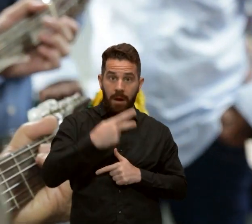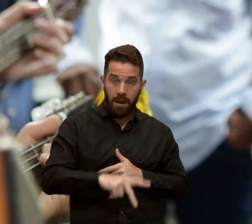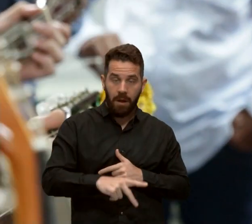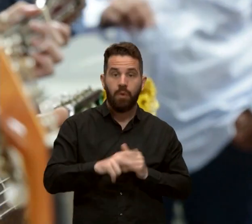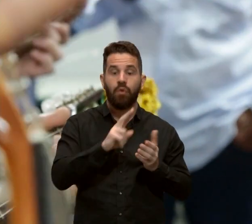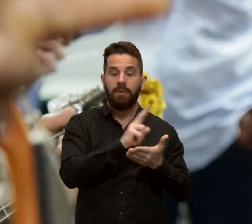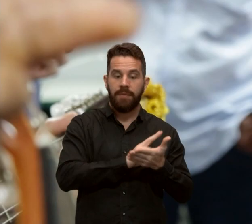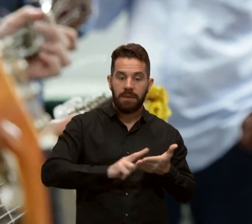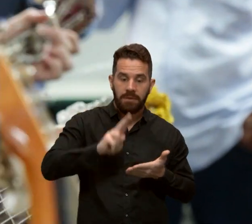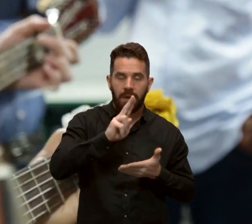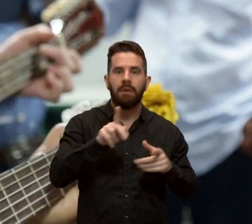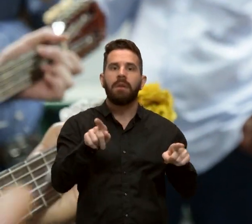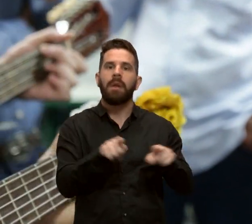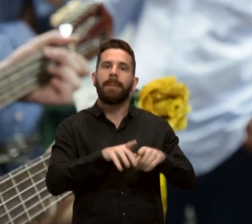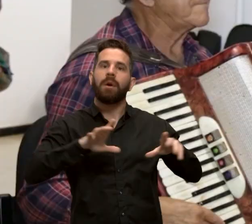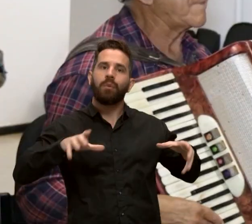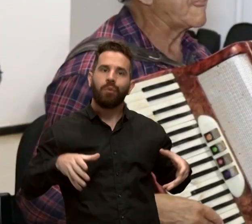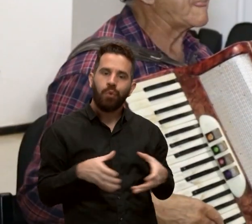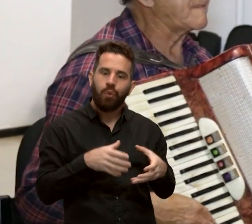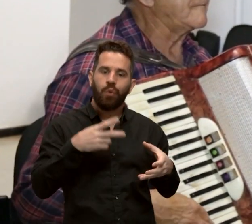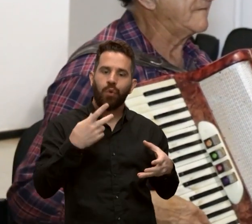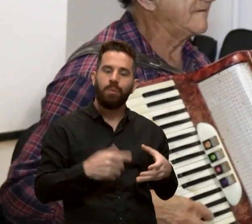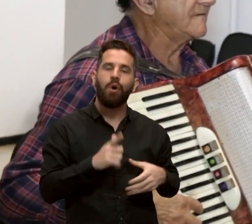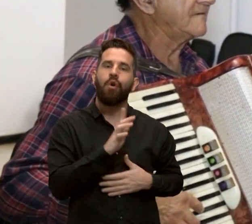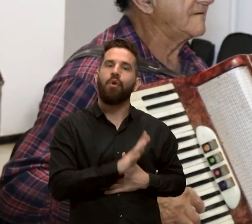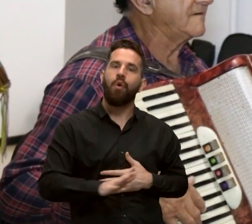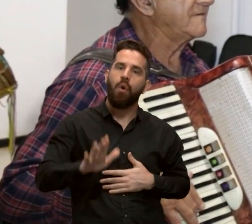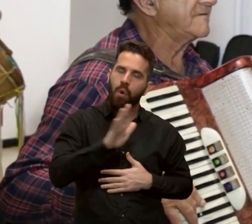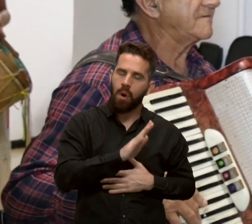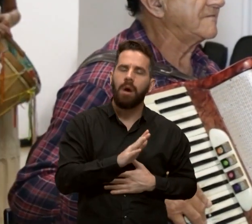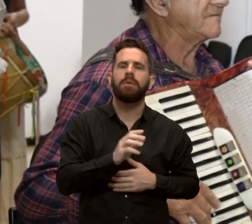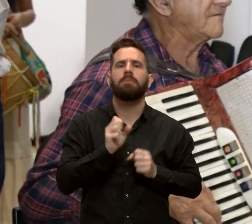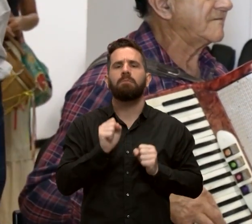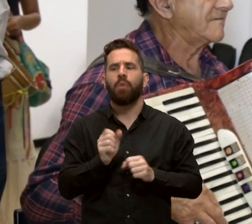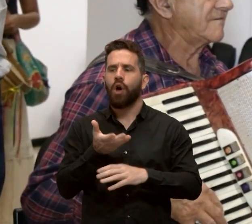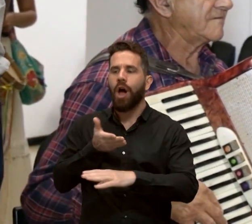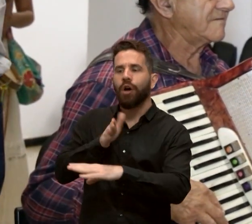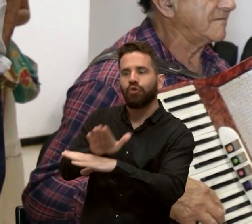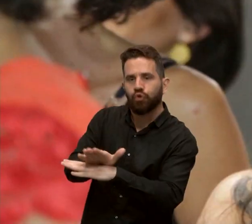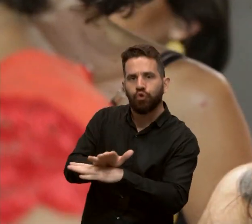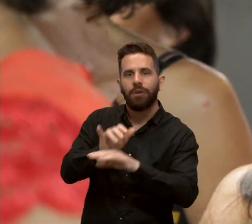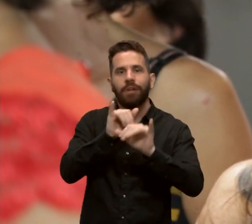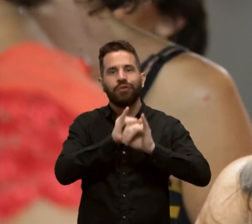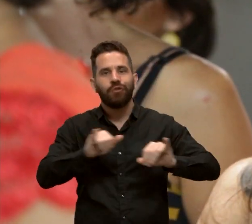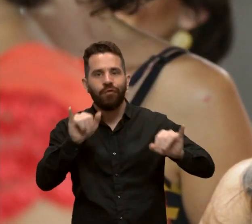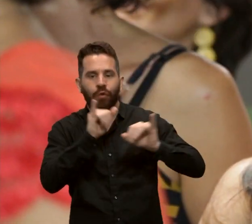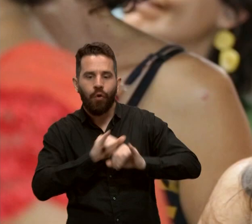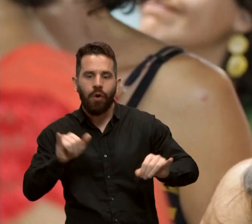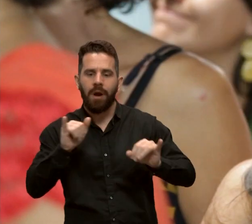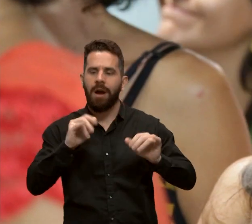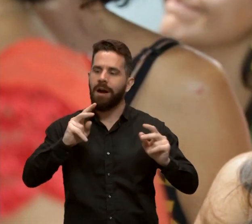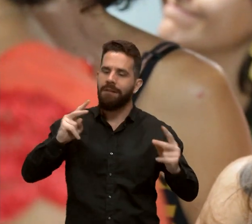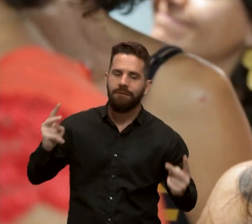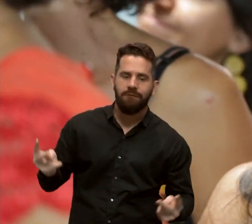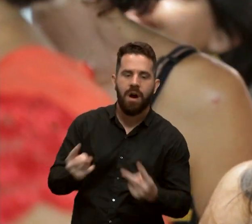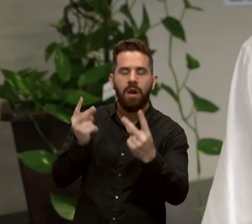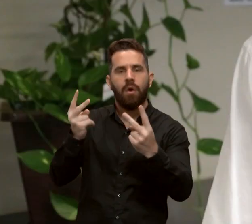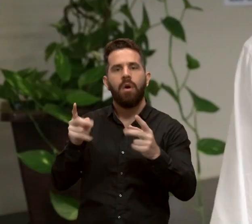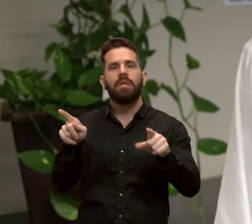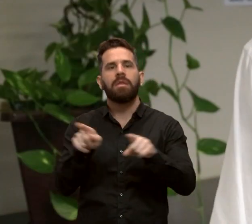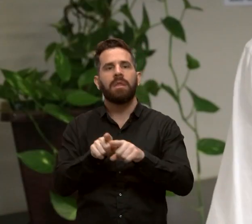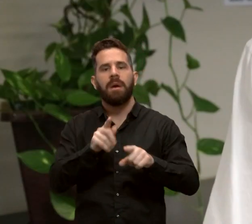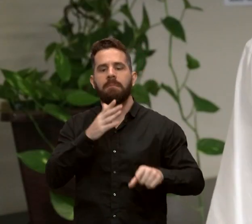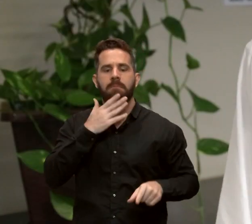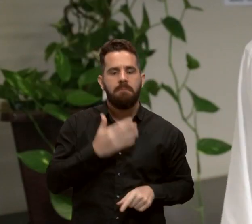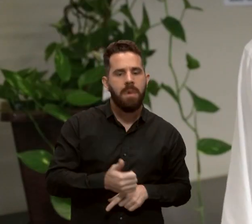de Arte e Cultura de Goiás pode ajudar a divulgar, pode ajudar a valorizar pode melhorar as condições que essas pessoas